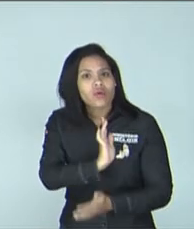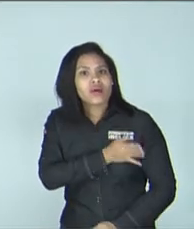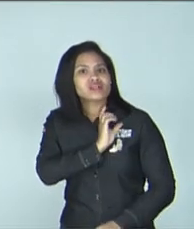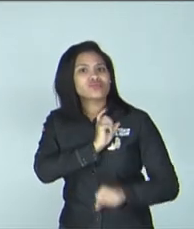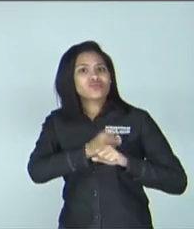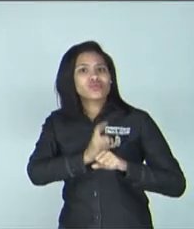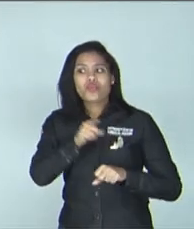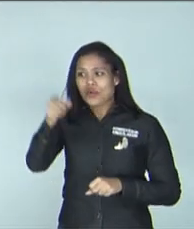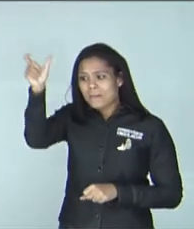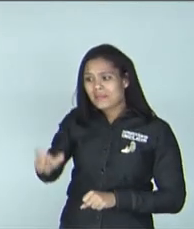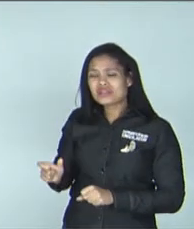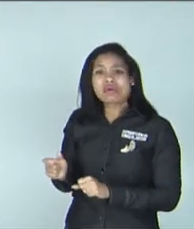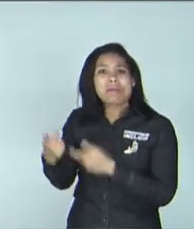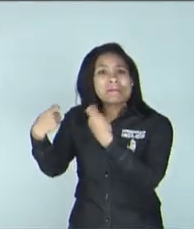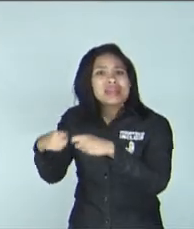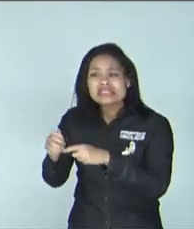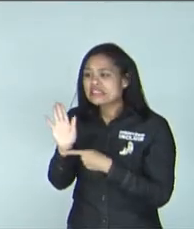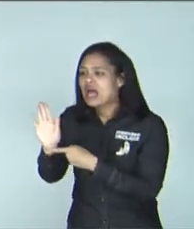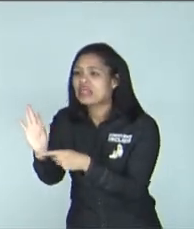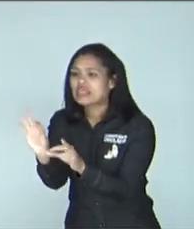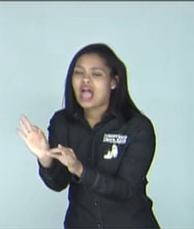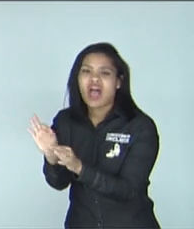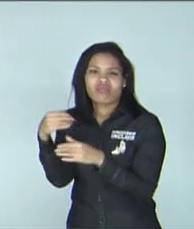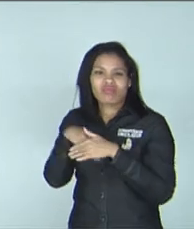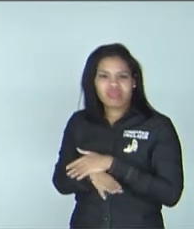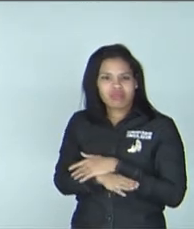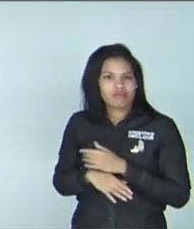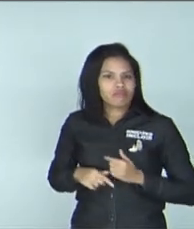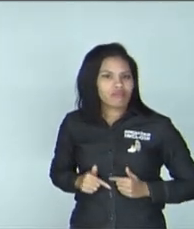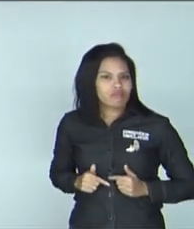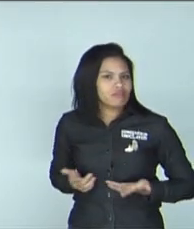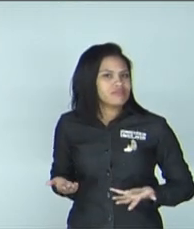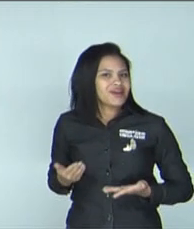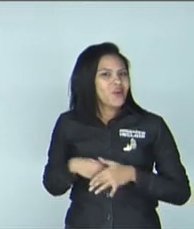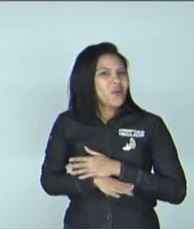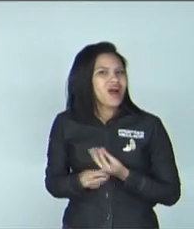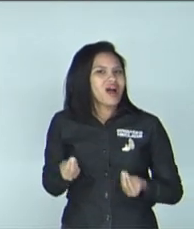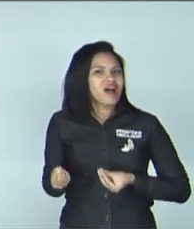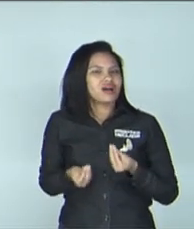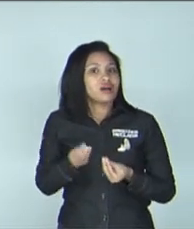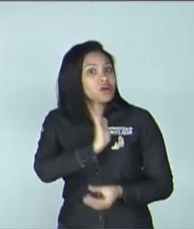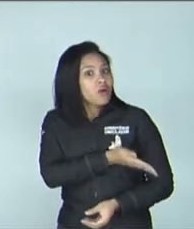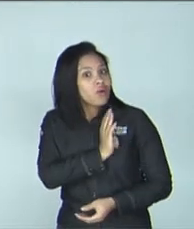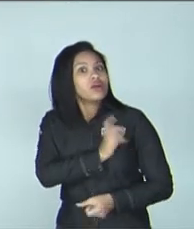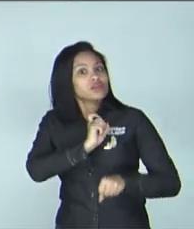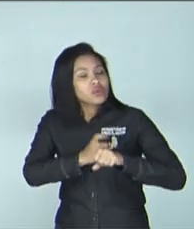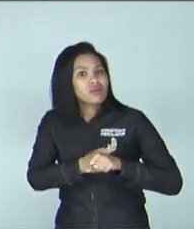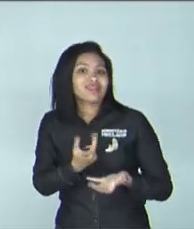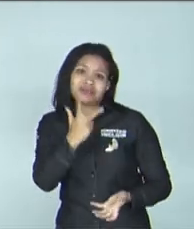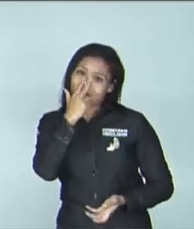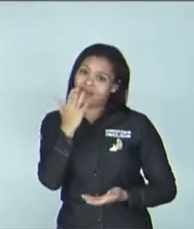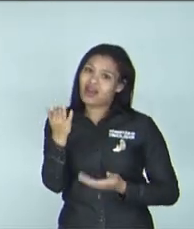alguém que precisa você continua centralizador armazenador egoísta coração duro vai separar